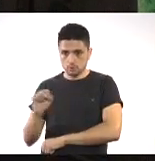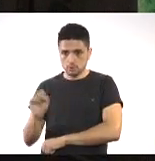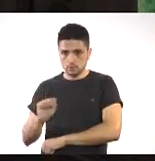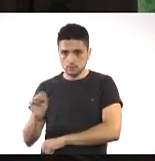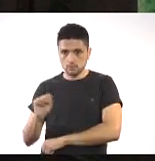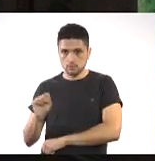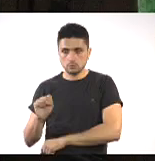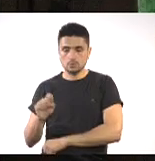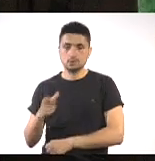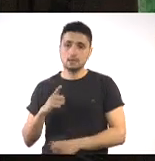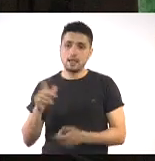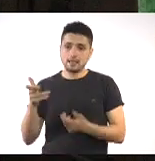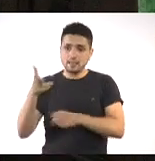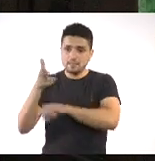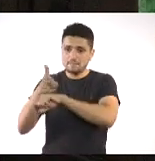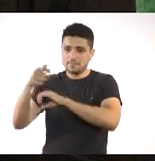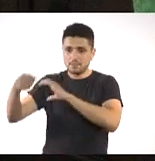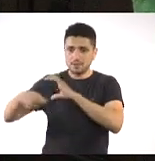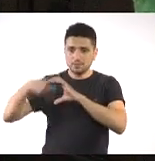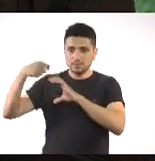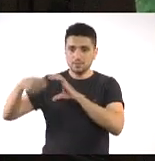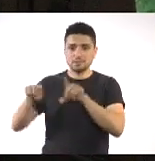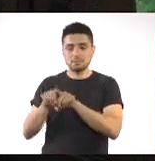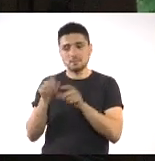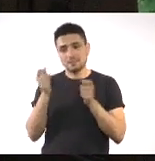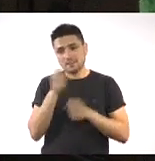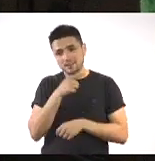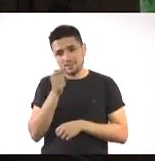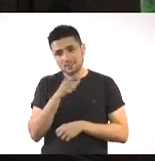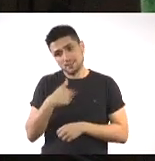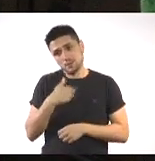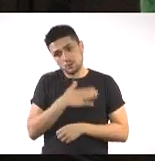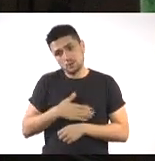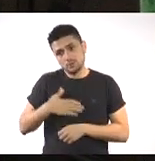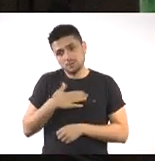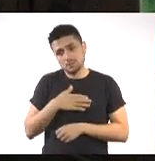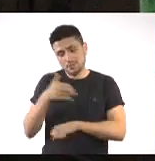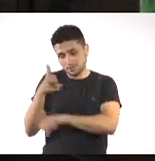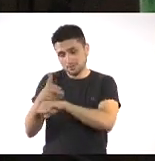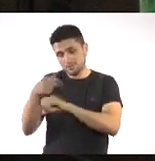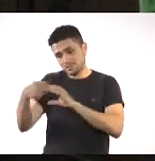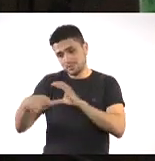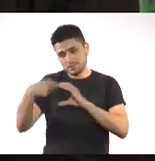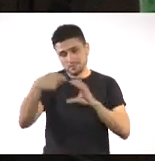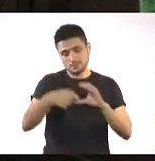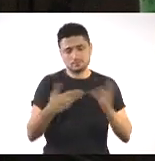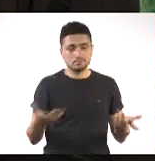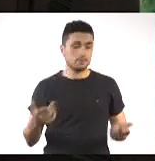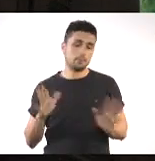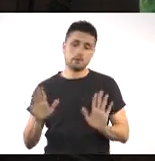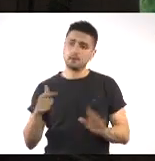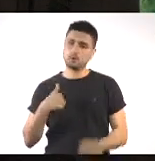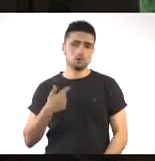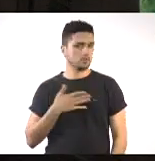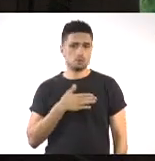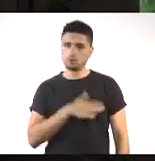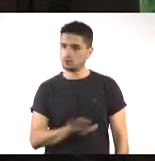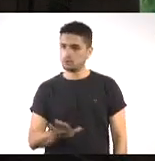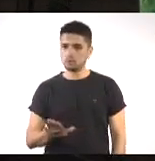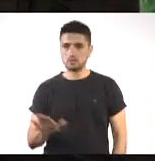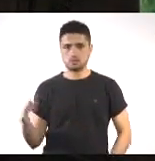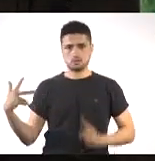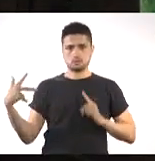um vídeo muito interessante sobre isso. Eu até gostei do vídeo, né? O que eu não gostei é de ter